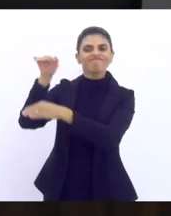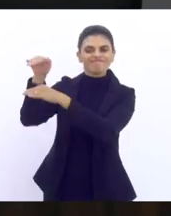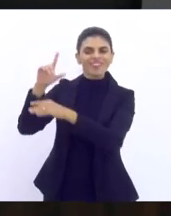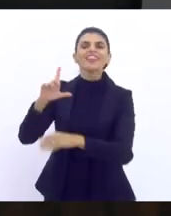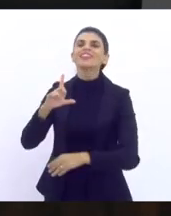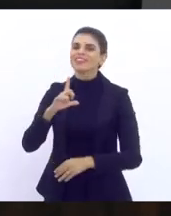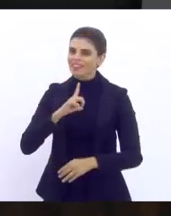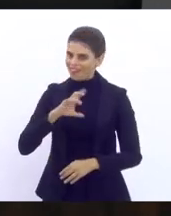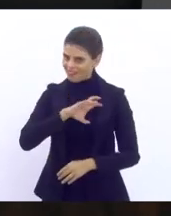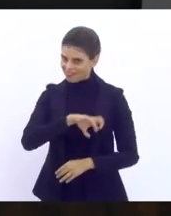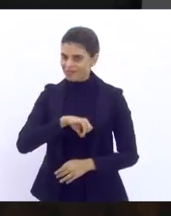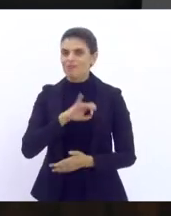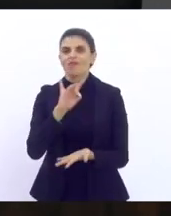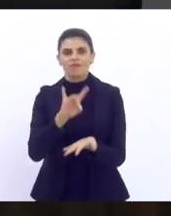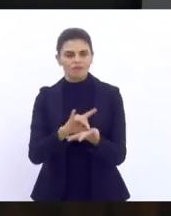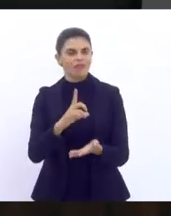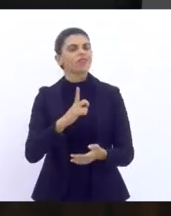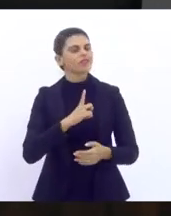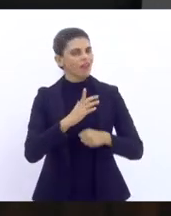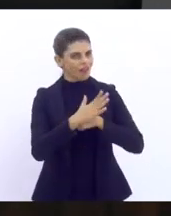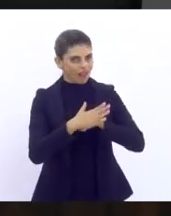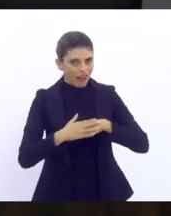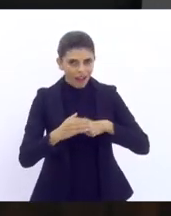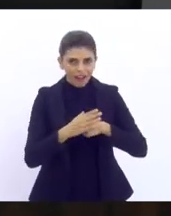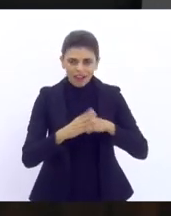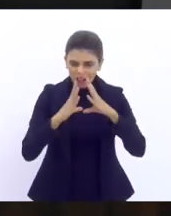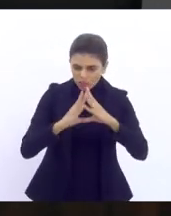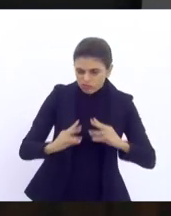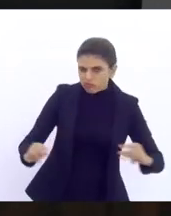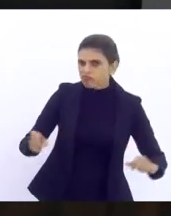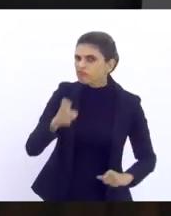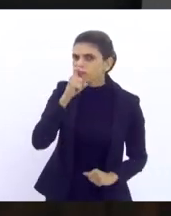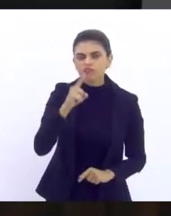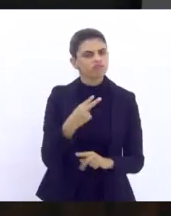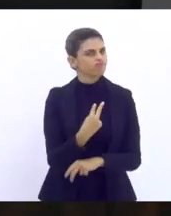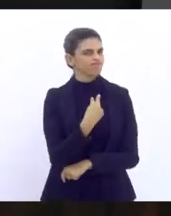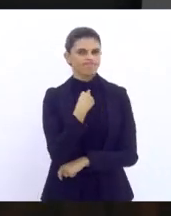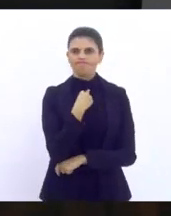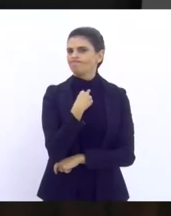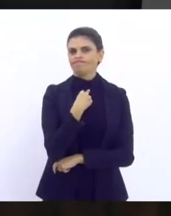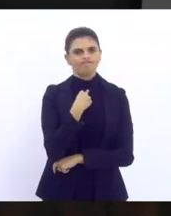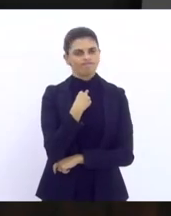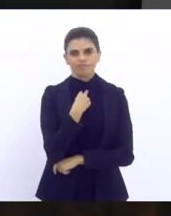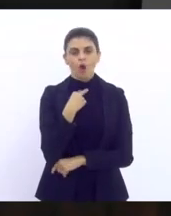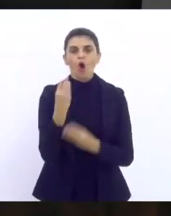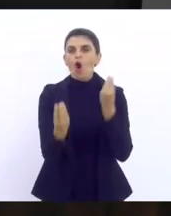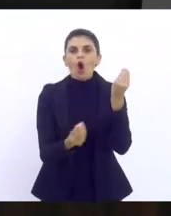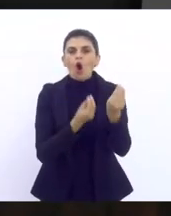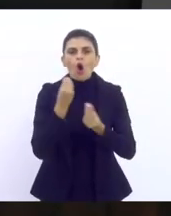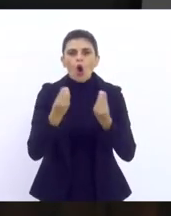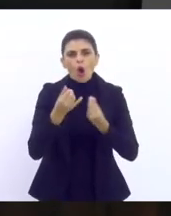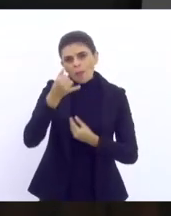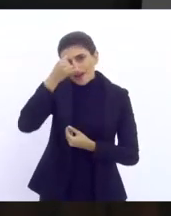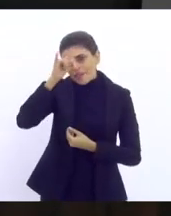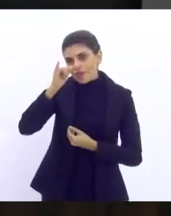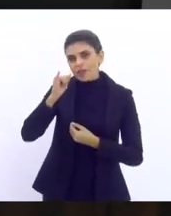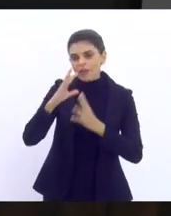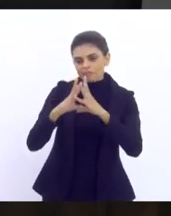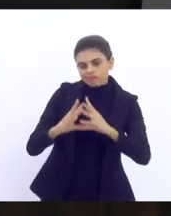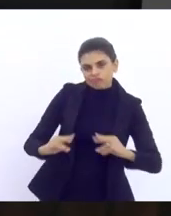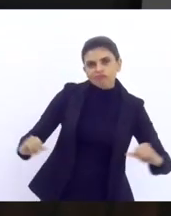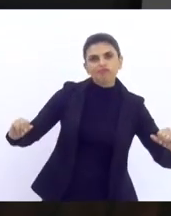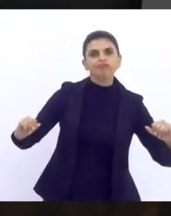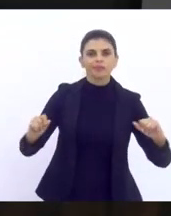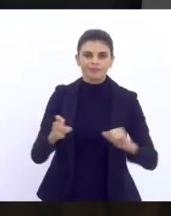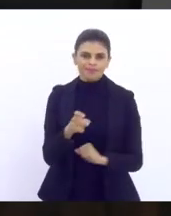um carinho, e isso não pode deixar morrer. E como nós podemos fazer para que isso não venha a morrer? Primeiro, apoiar.